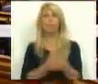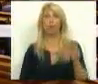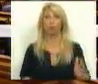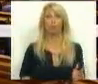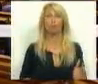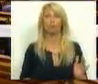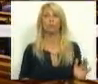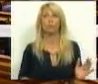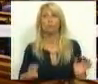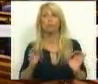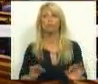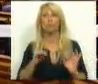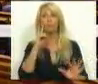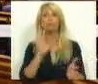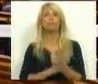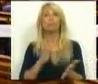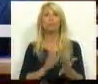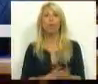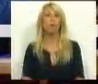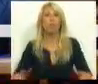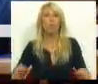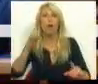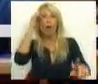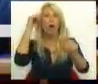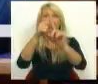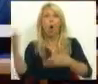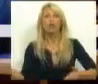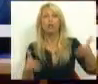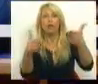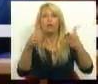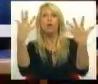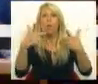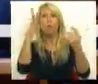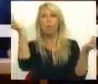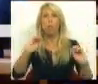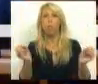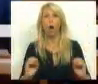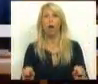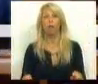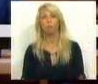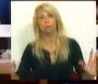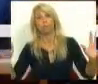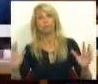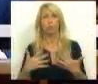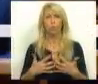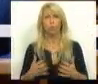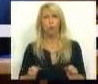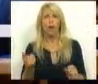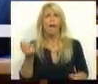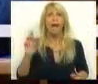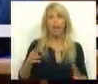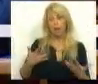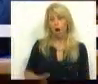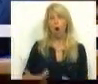absoluta da falta de visão e de estratégia orçamental. Insuspeitos, aliás, ex e atuais dirigentes